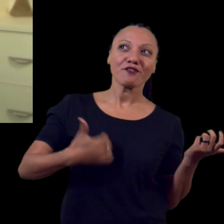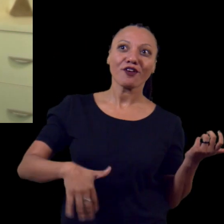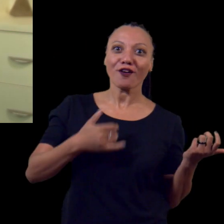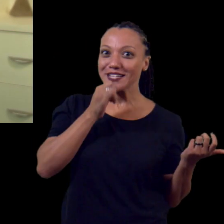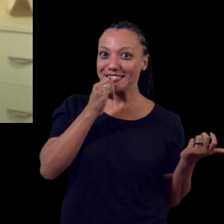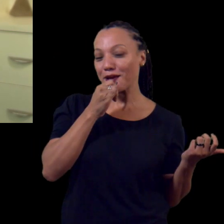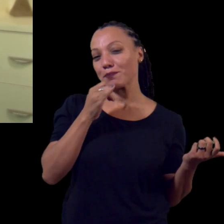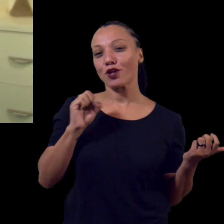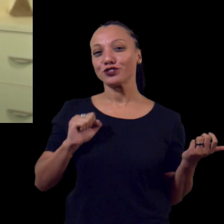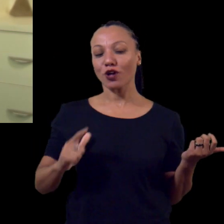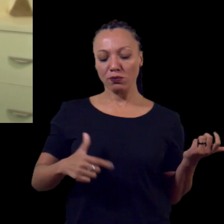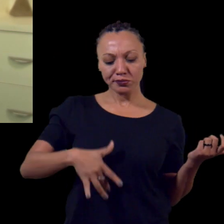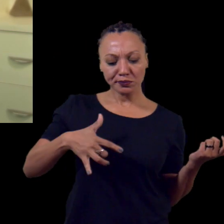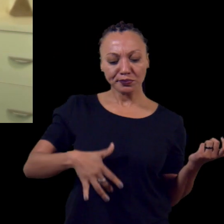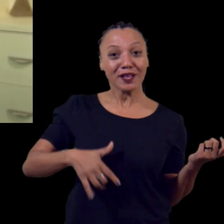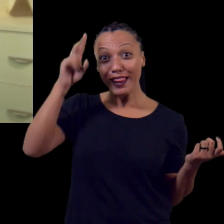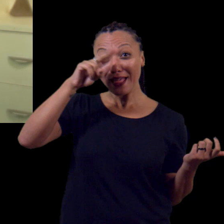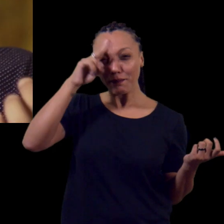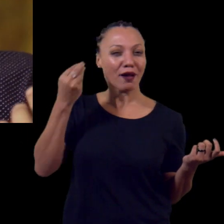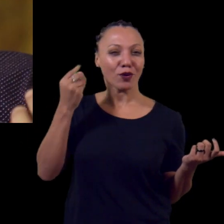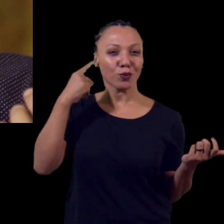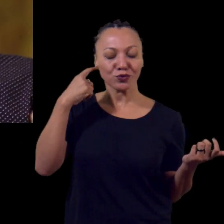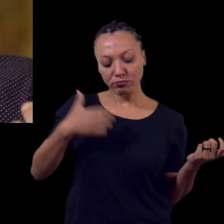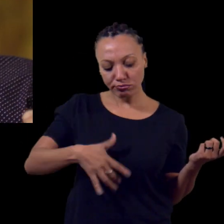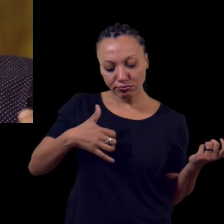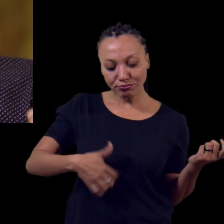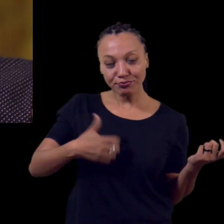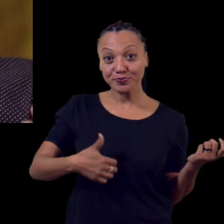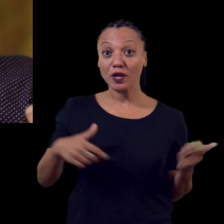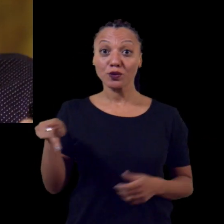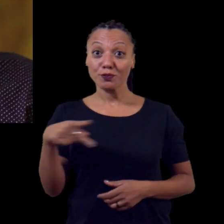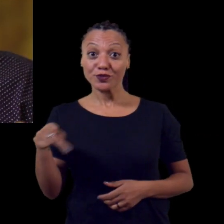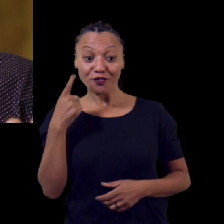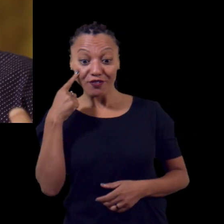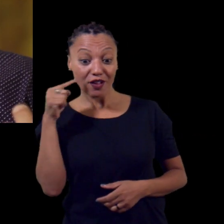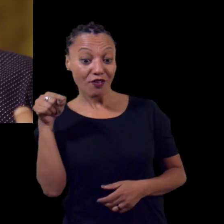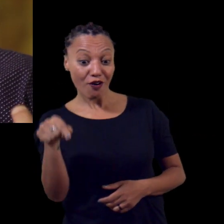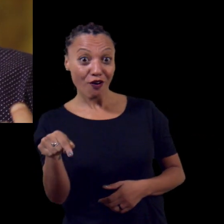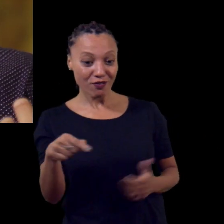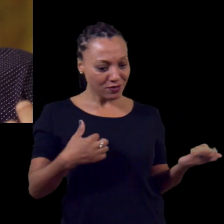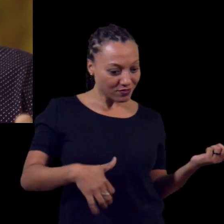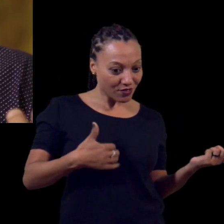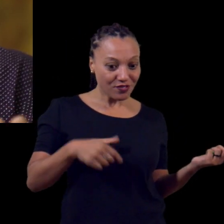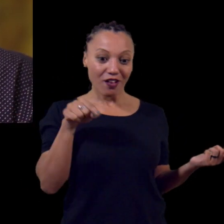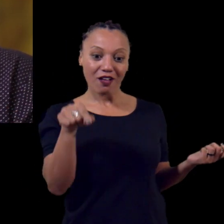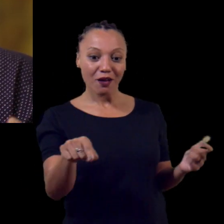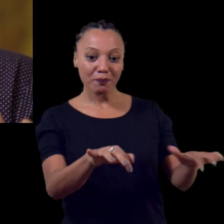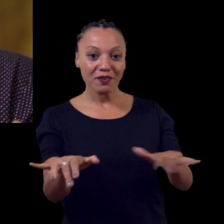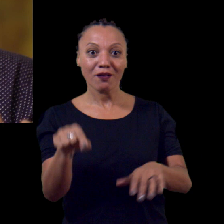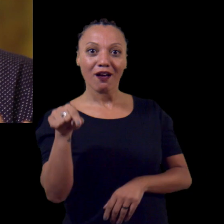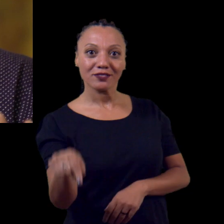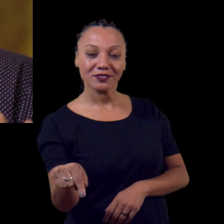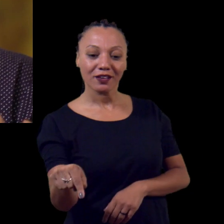nota na minha memória. E o professor falava, essa nota que você está fazendo sol no piano, ela é aqui. Então era só uma questão